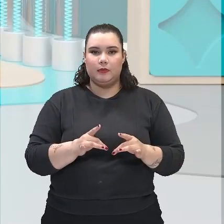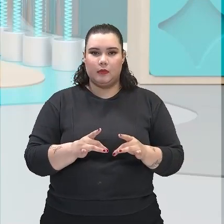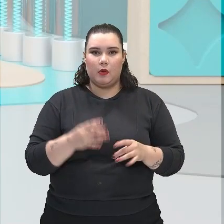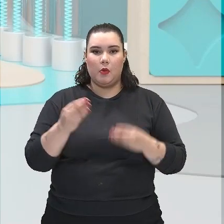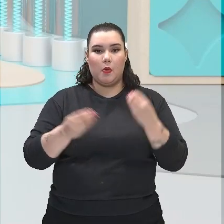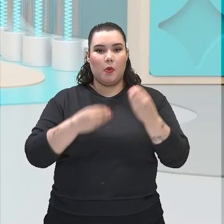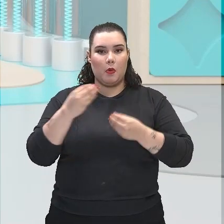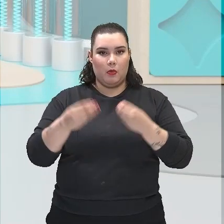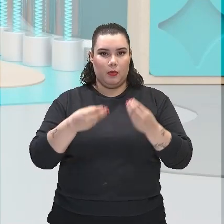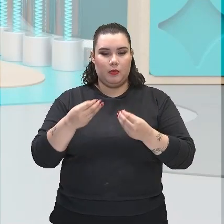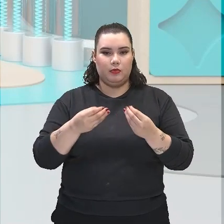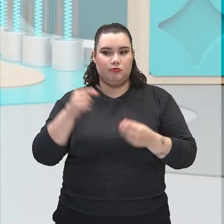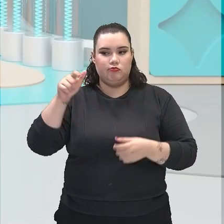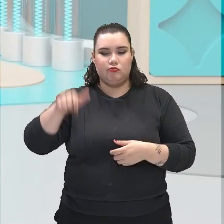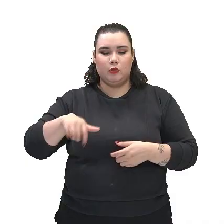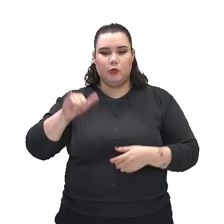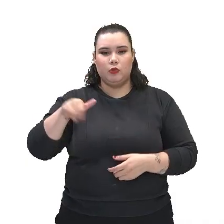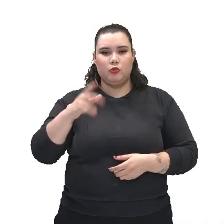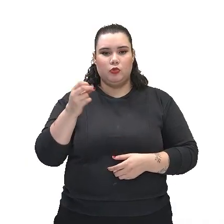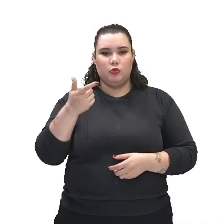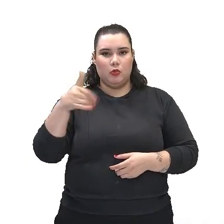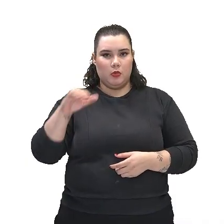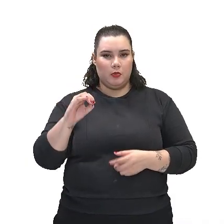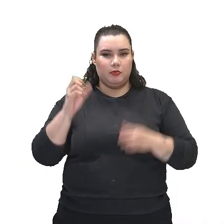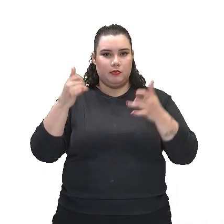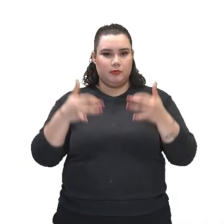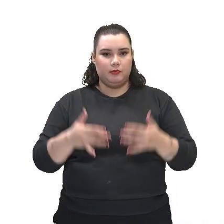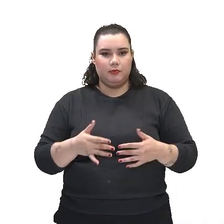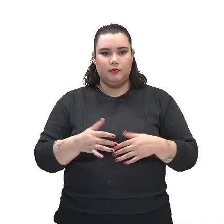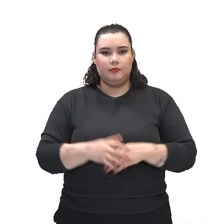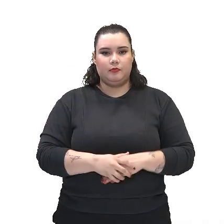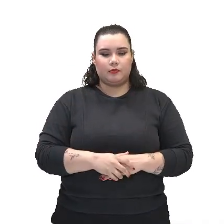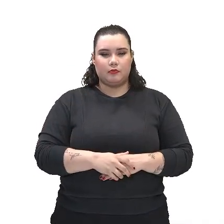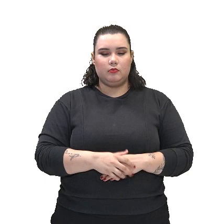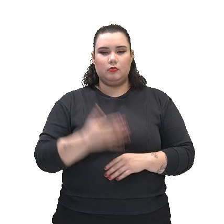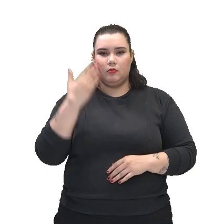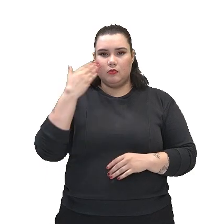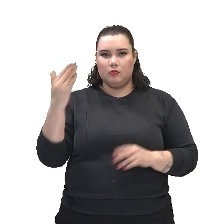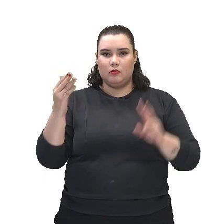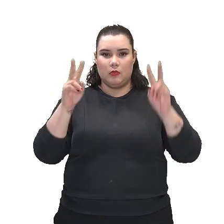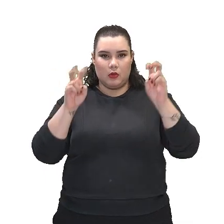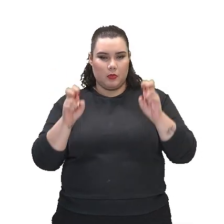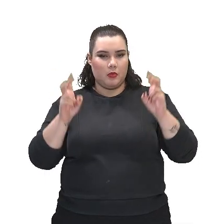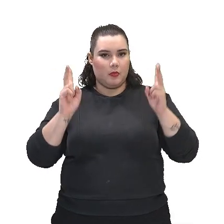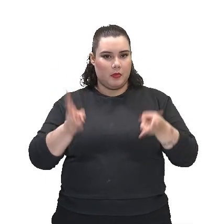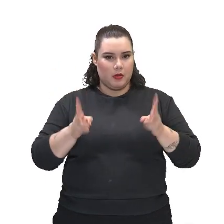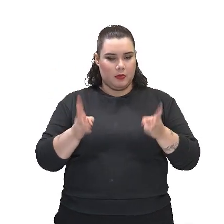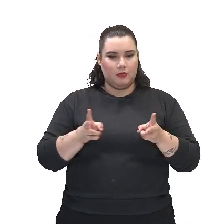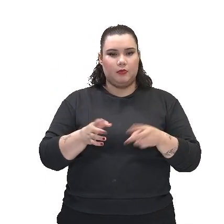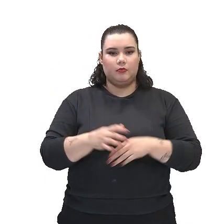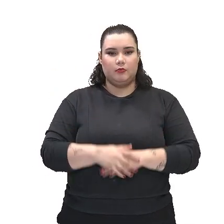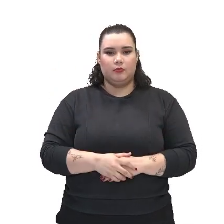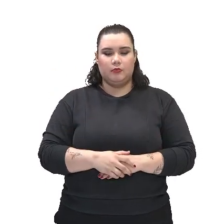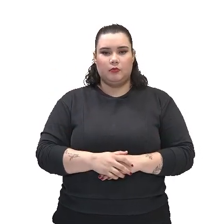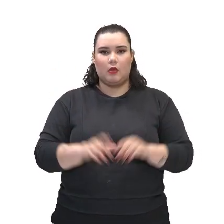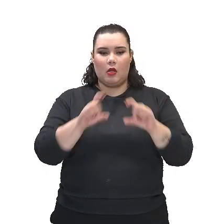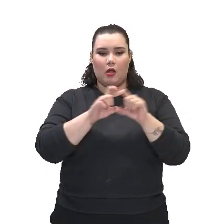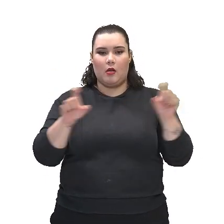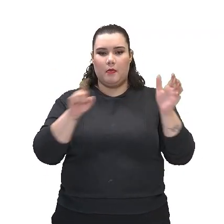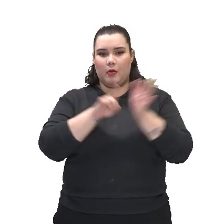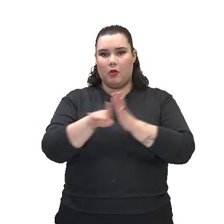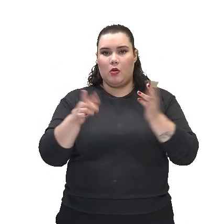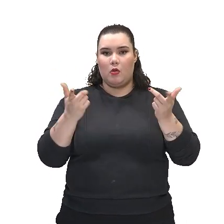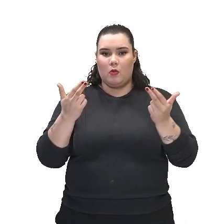nosso debatedor de número 2 se preparou para o debate? Então vamos lá. O tema é o mesmo, já vimos, a questão do debate